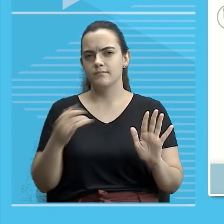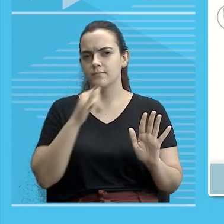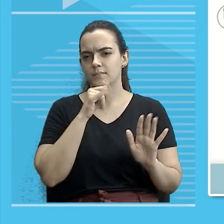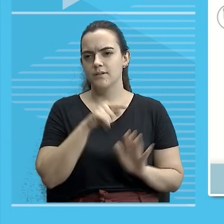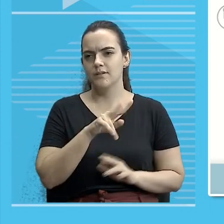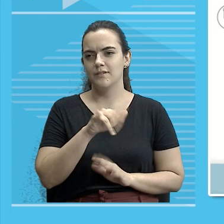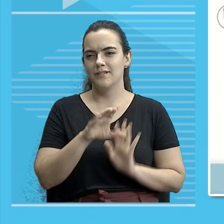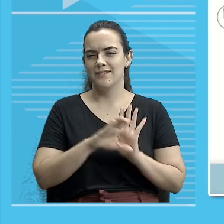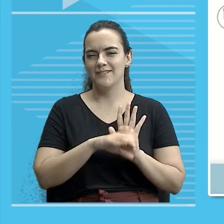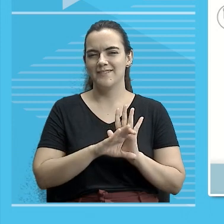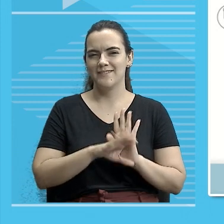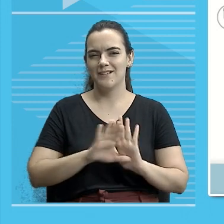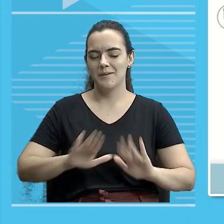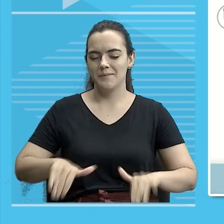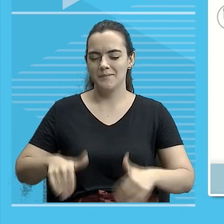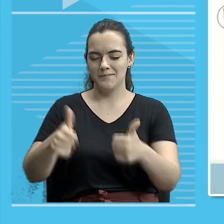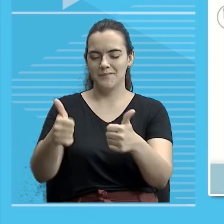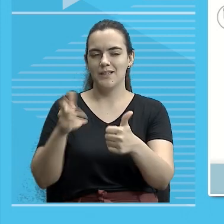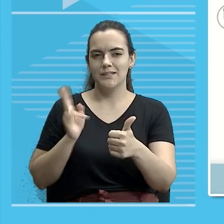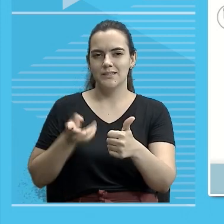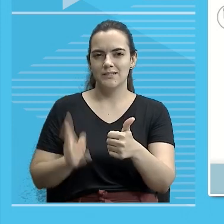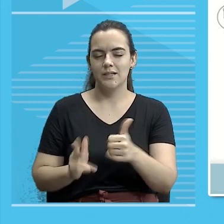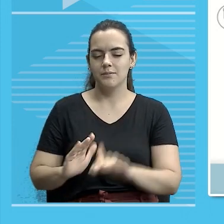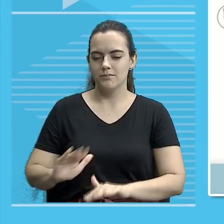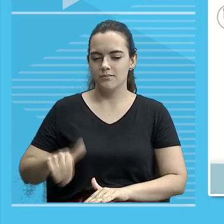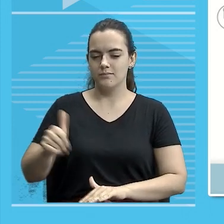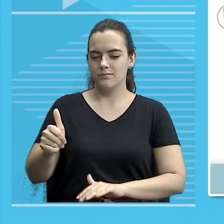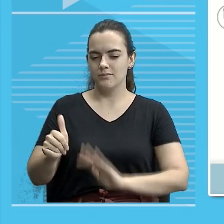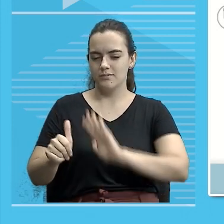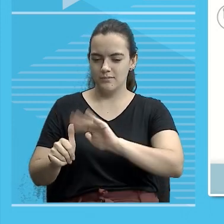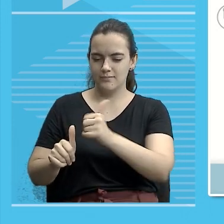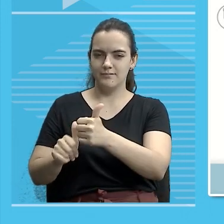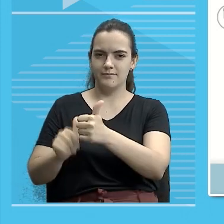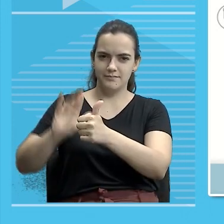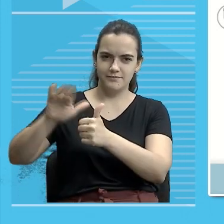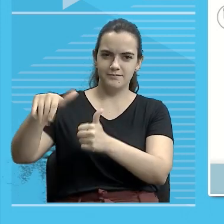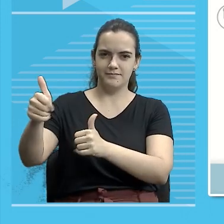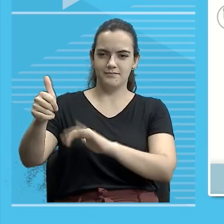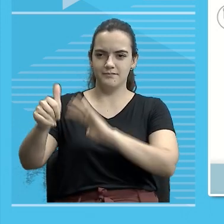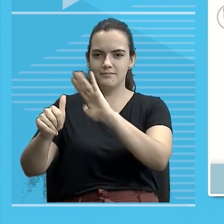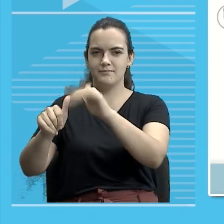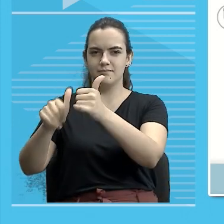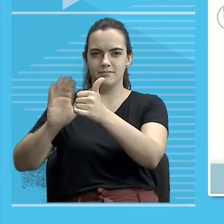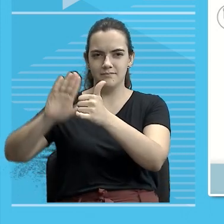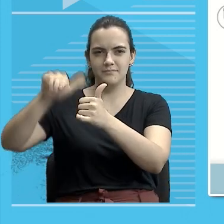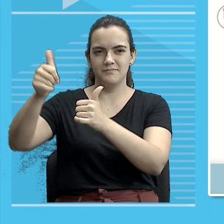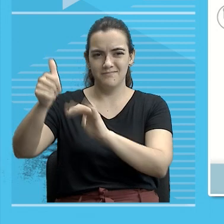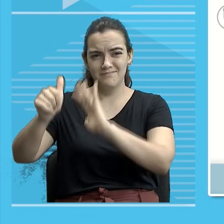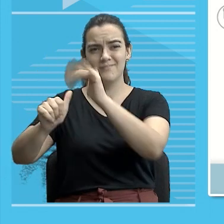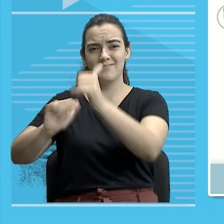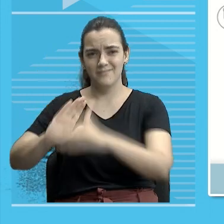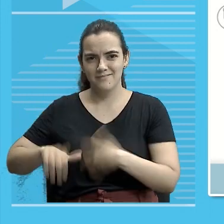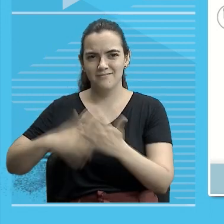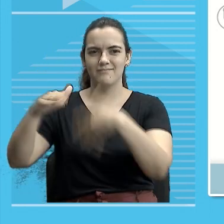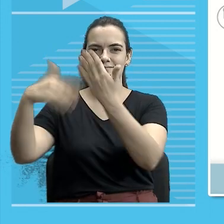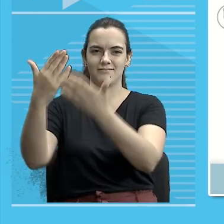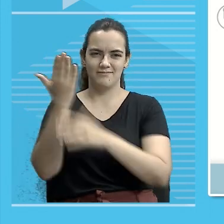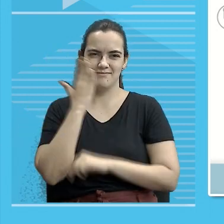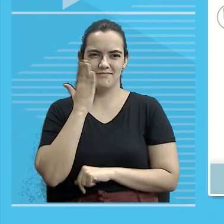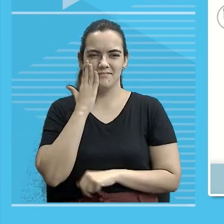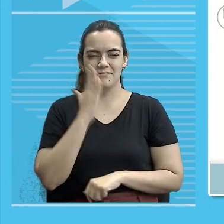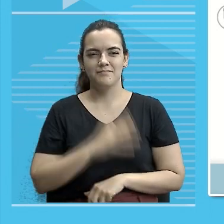aí Vocês conseguem matar essa questão de uma maneira bem simplória